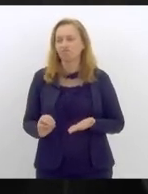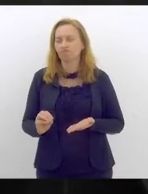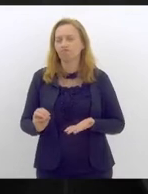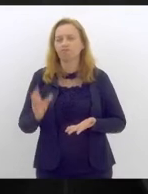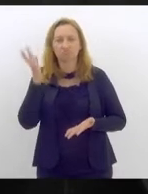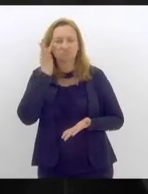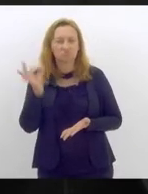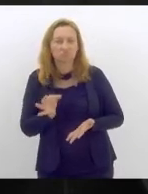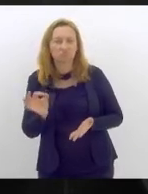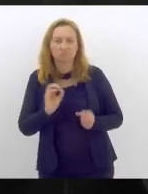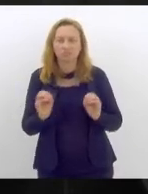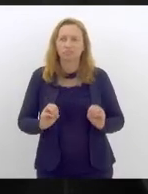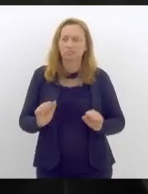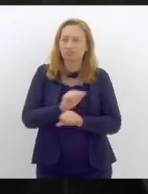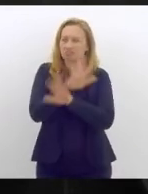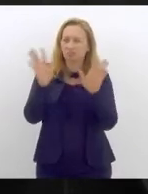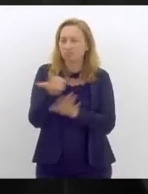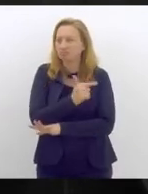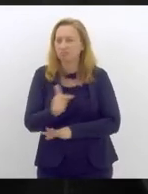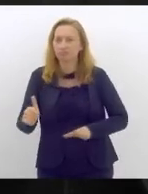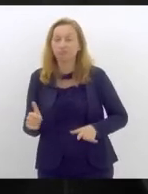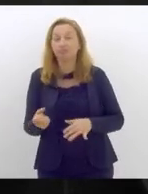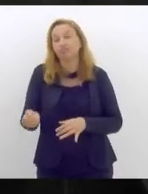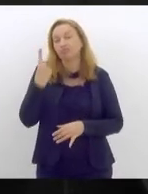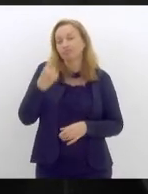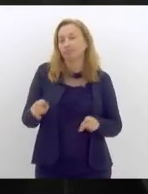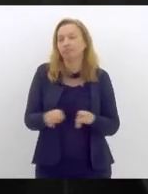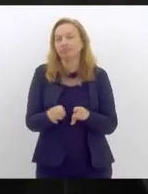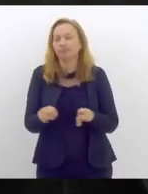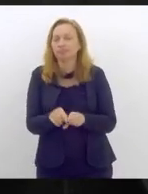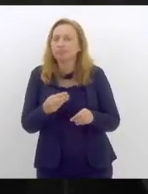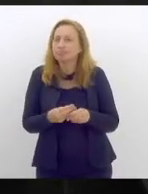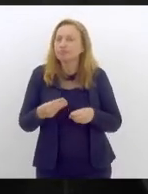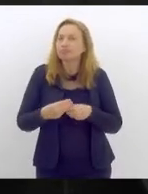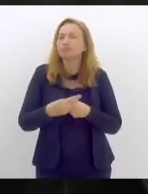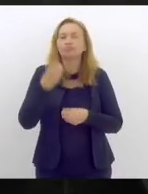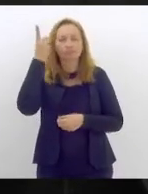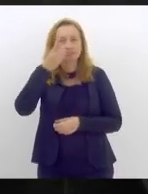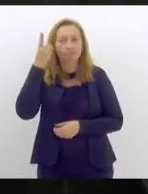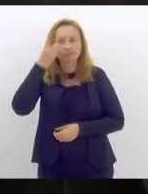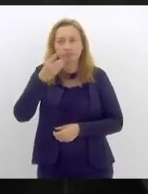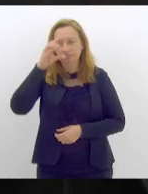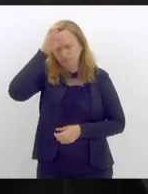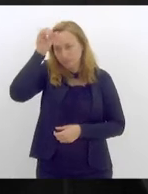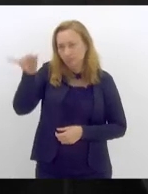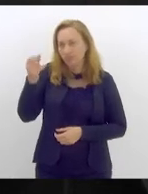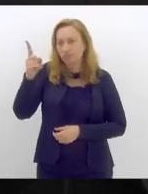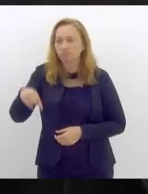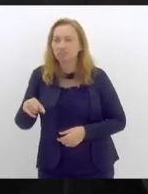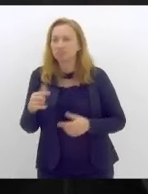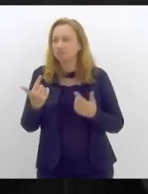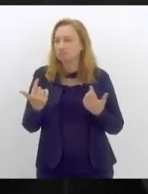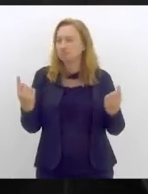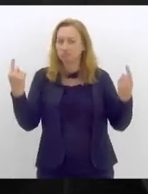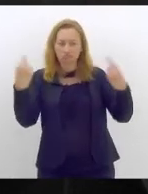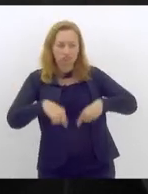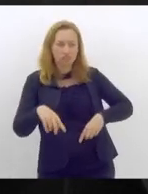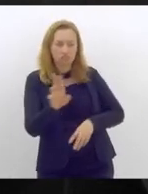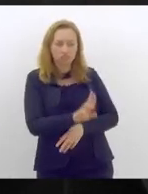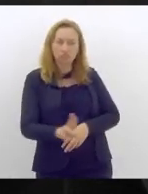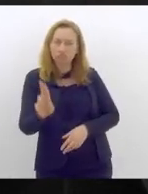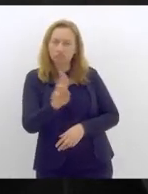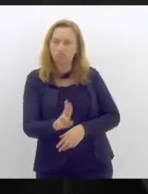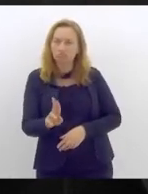enfim não tiveram transparência é estranho também que os municípios deputados te ajudo Não façam essa disputa usando as suas